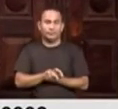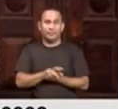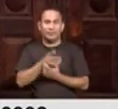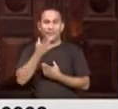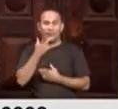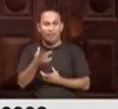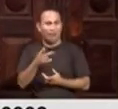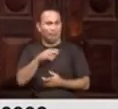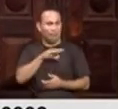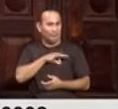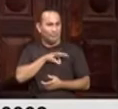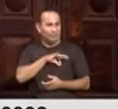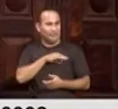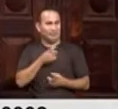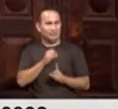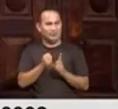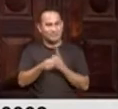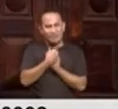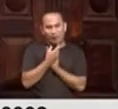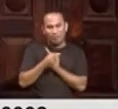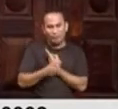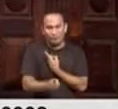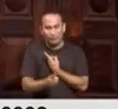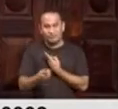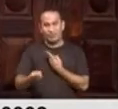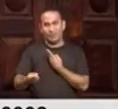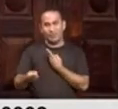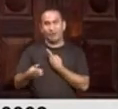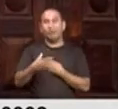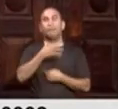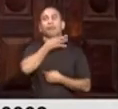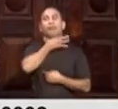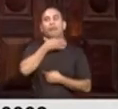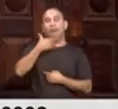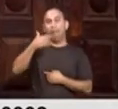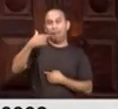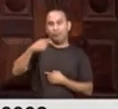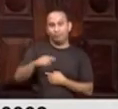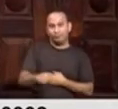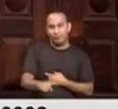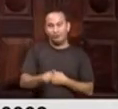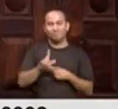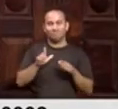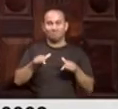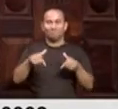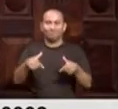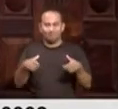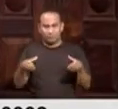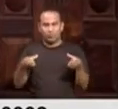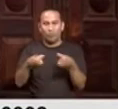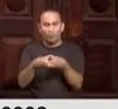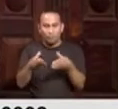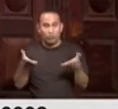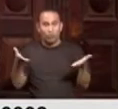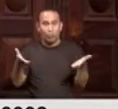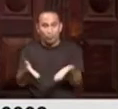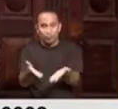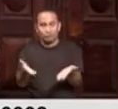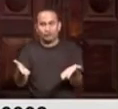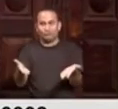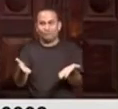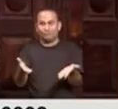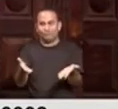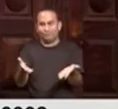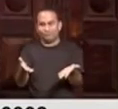social profunda, se tem uma crise econômica profunda, isso se dá por um modus operandi deste grupo que está ali dentro, que hoje está,